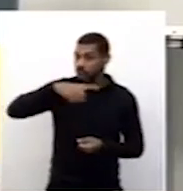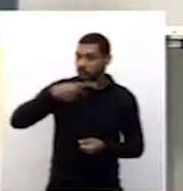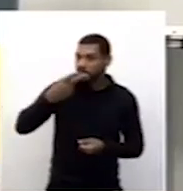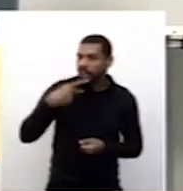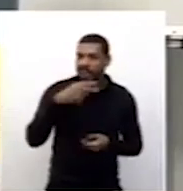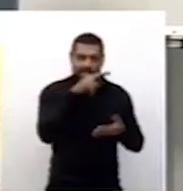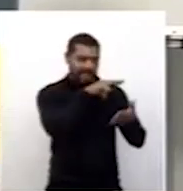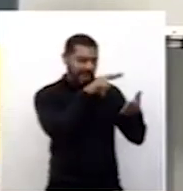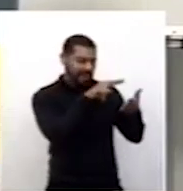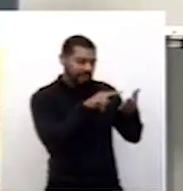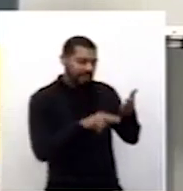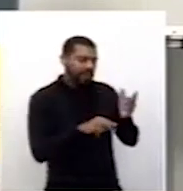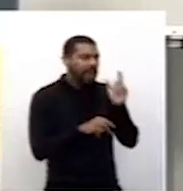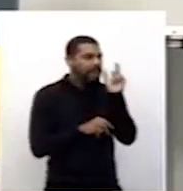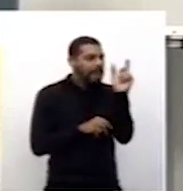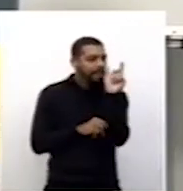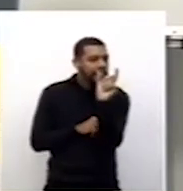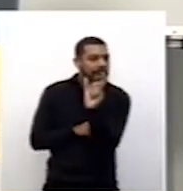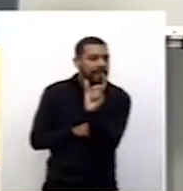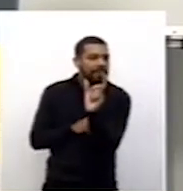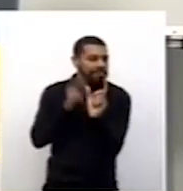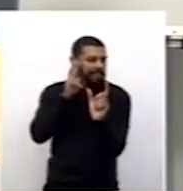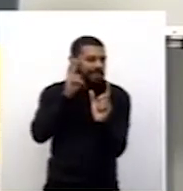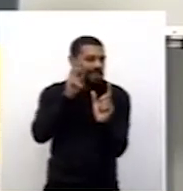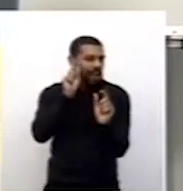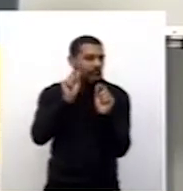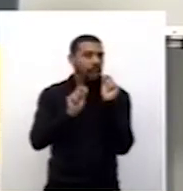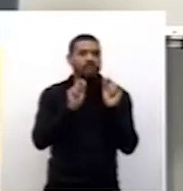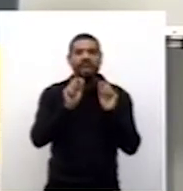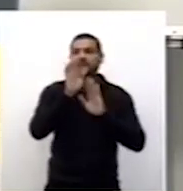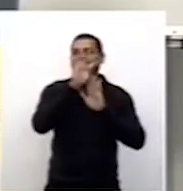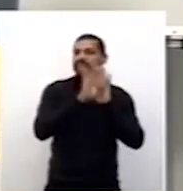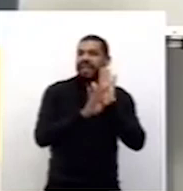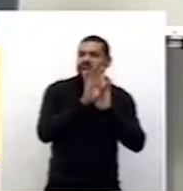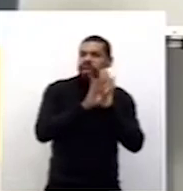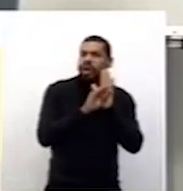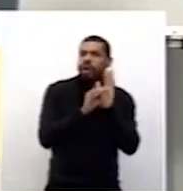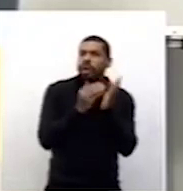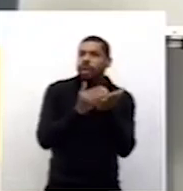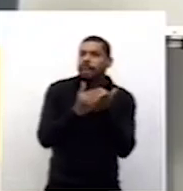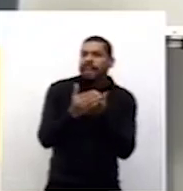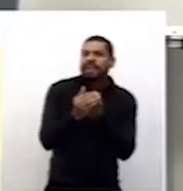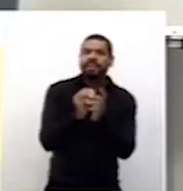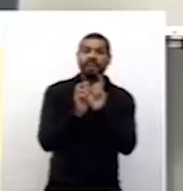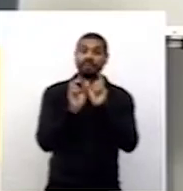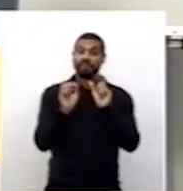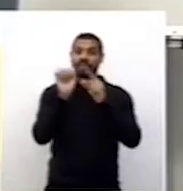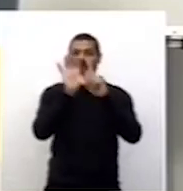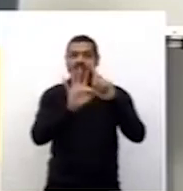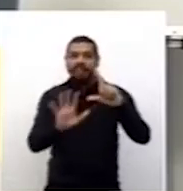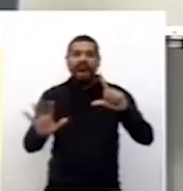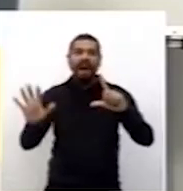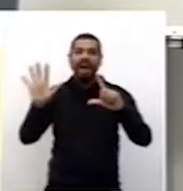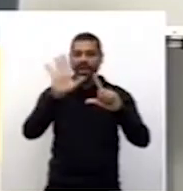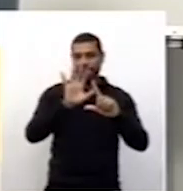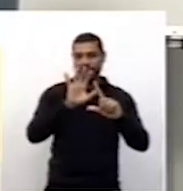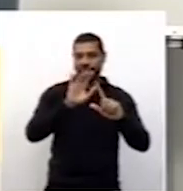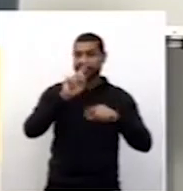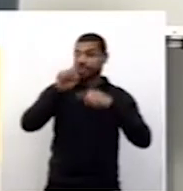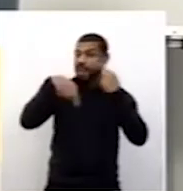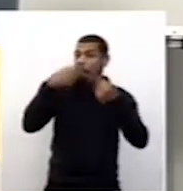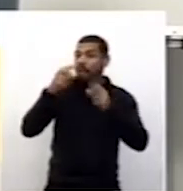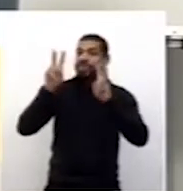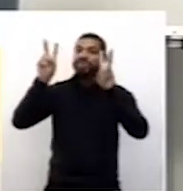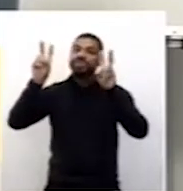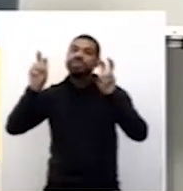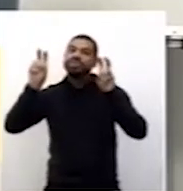a leitura de imagem e eu disse para vocês que para ler um texto, a gente começa pela imagem. Depois a gente lê o título e a